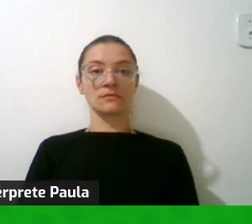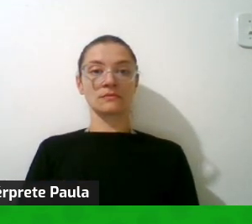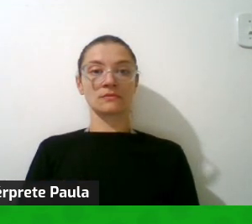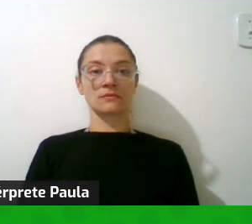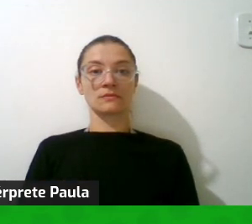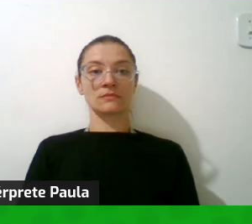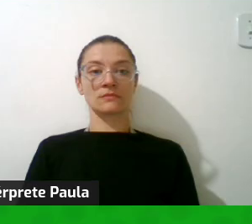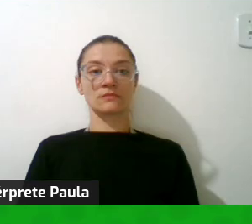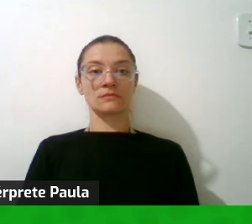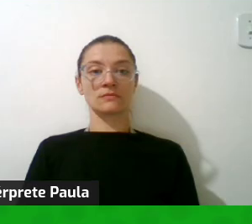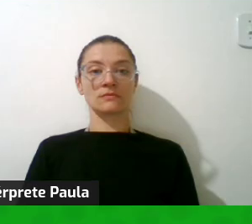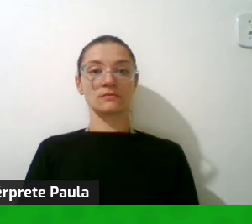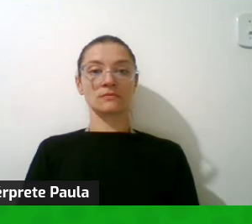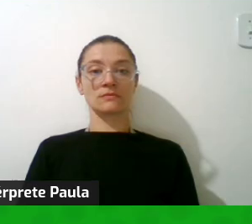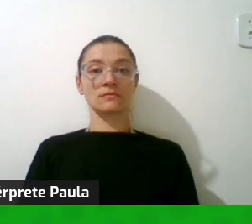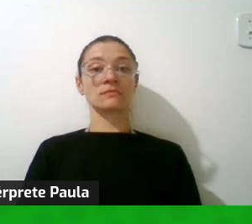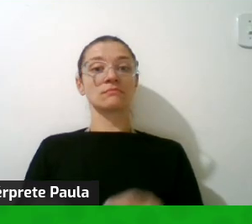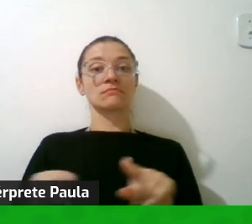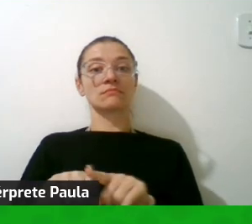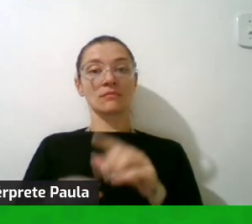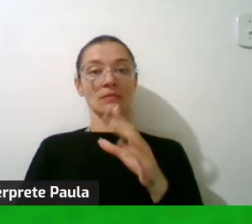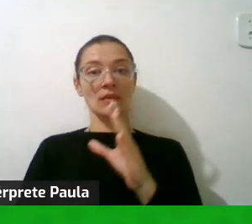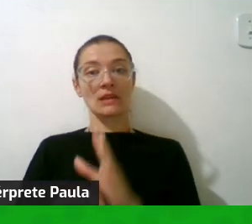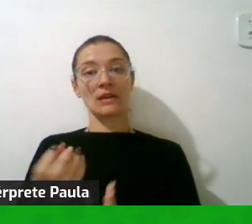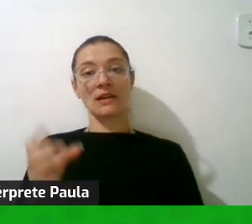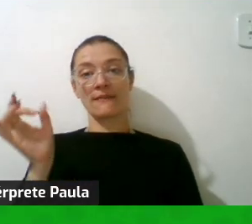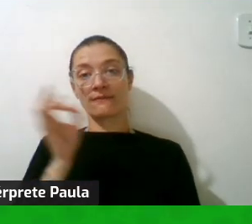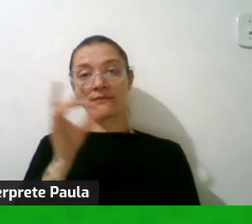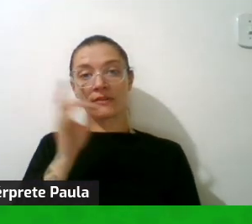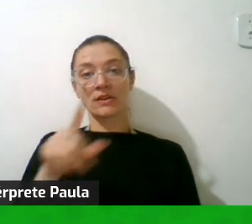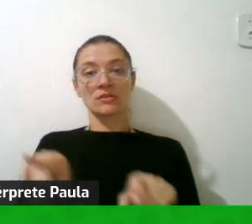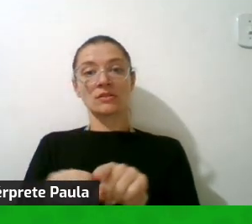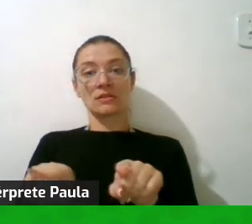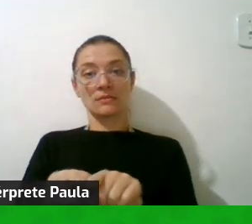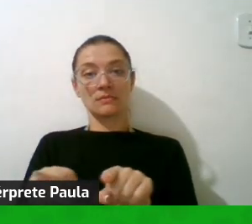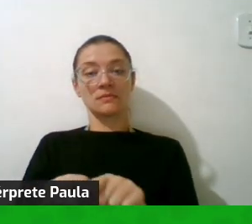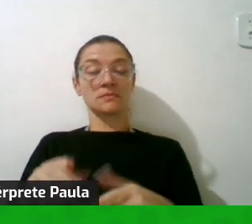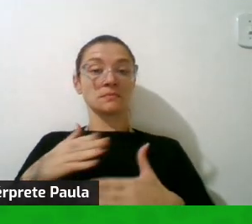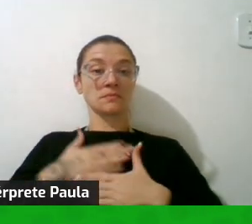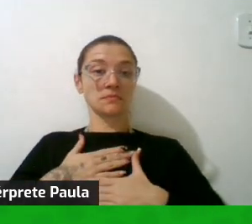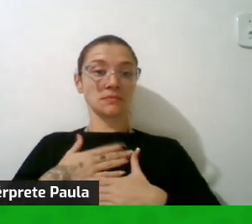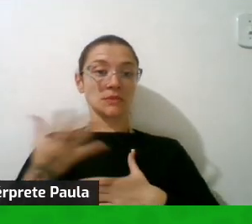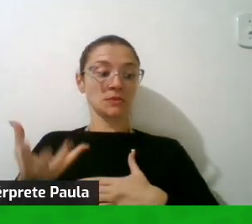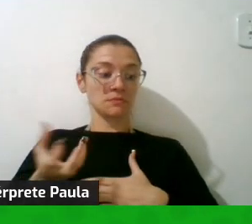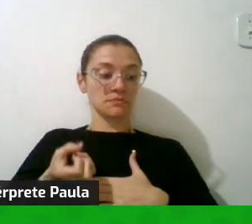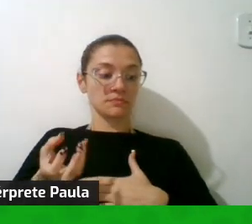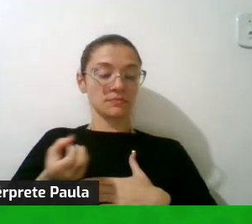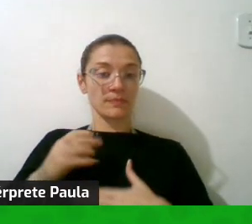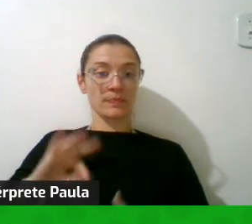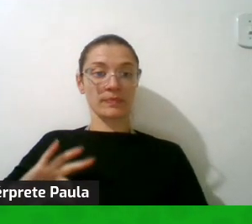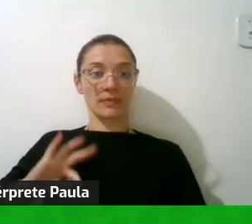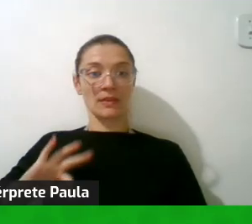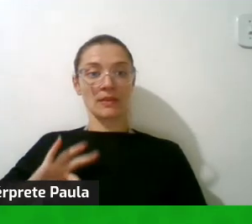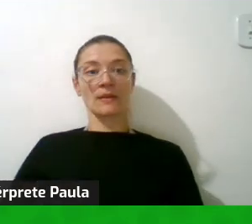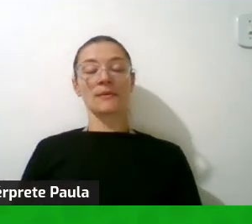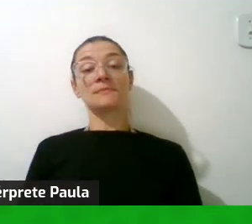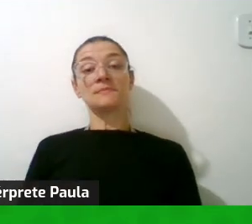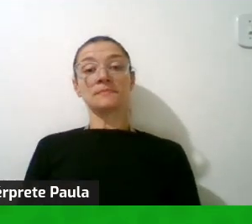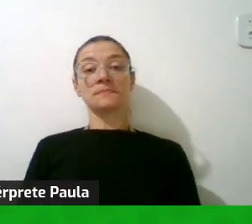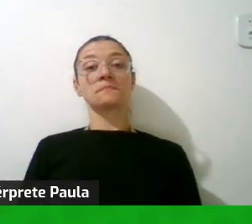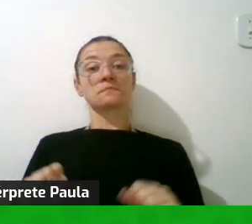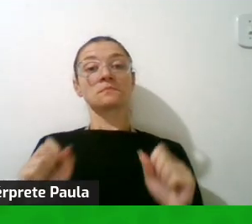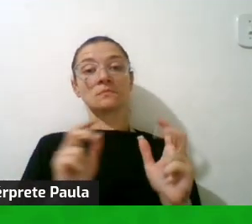ele automaticamente cria também um gráficozinho verde aqui para mim das minhas receitas. E eu posso editar também, formatar